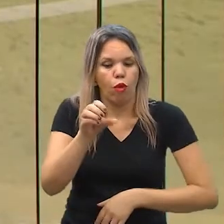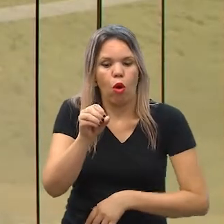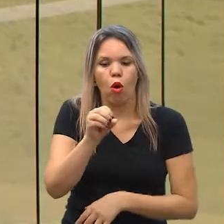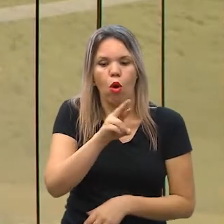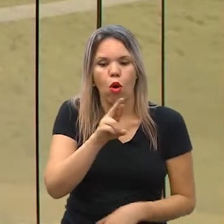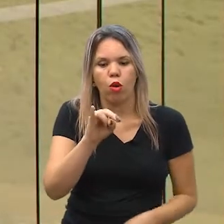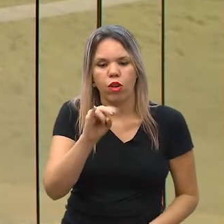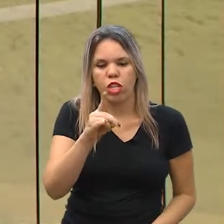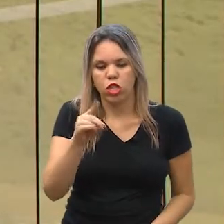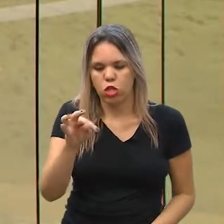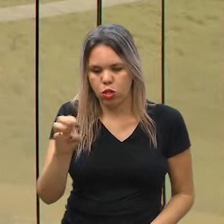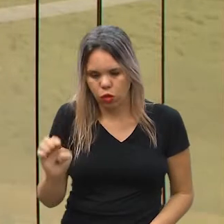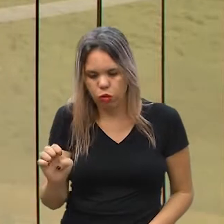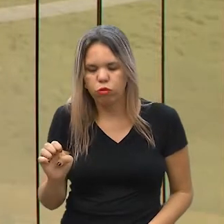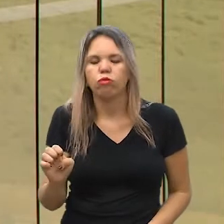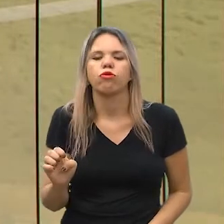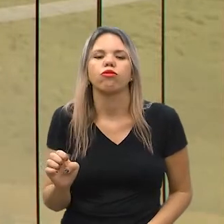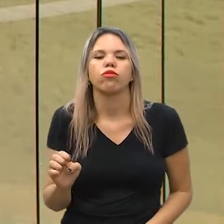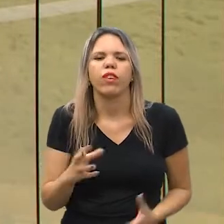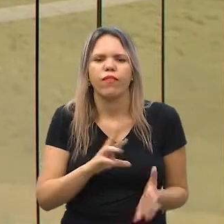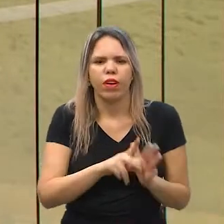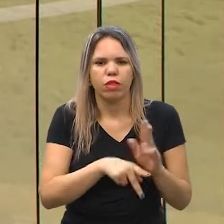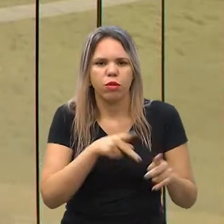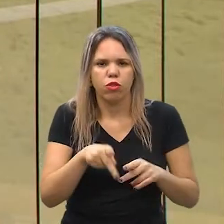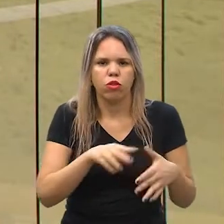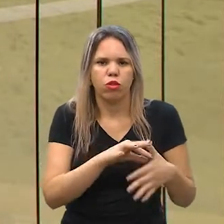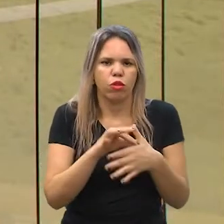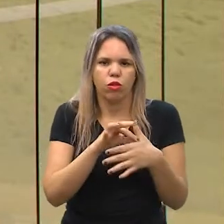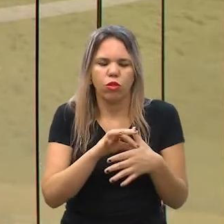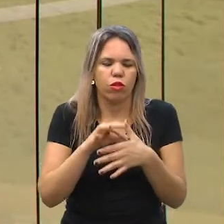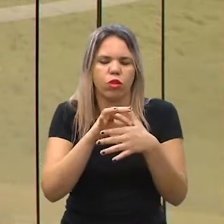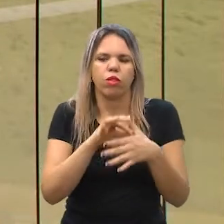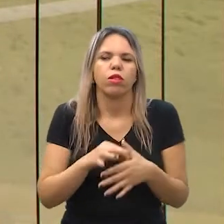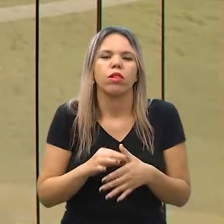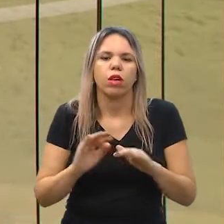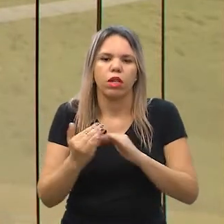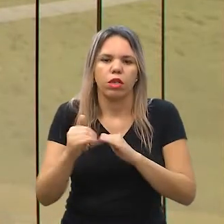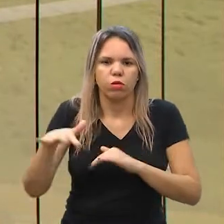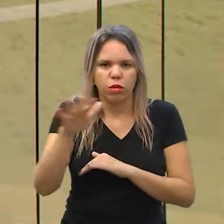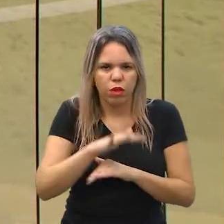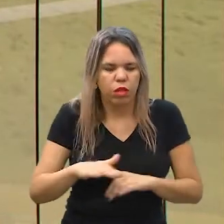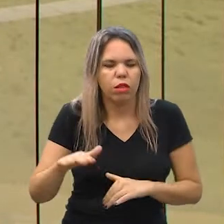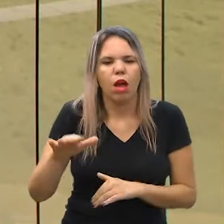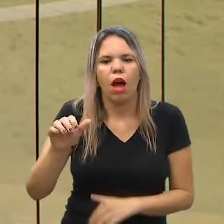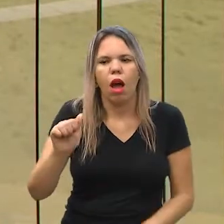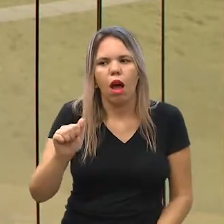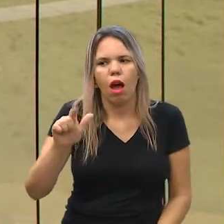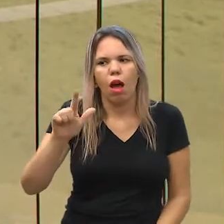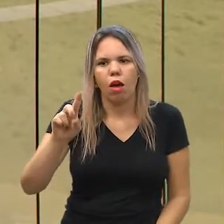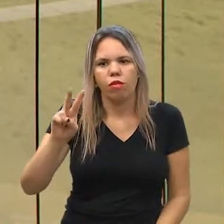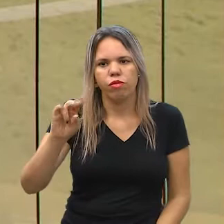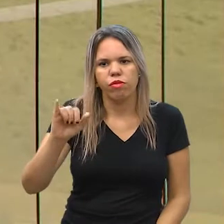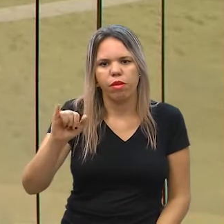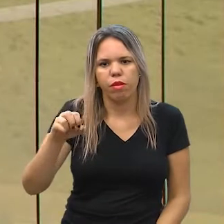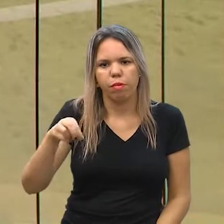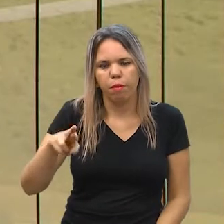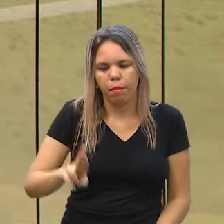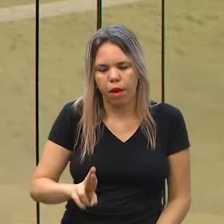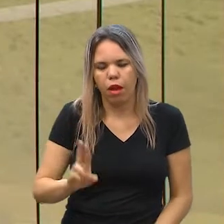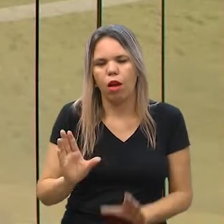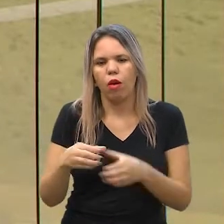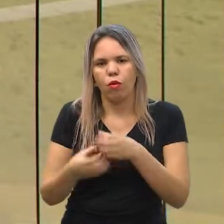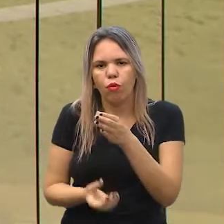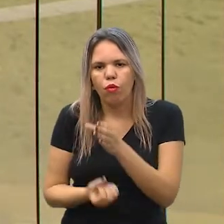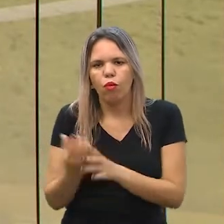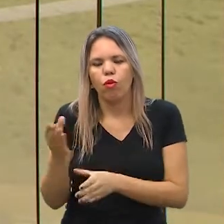Eu e junto com muitas lideranças, entre eles o Alvimar, um dos líderes daquela região,